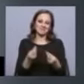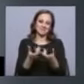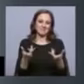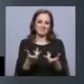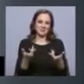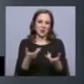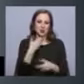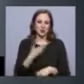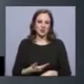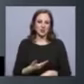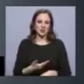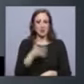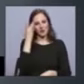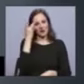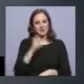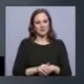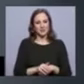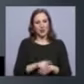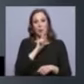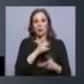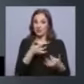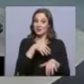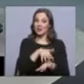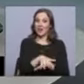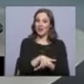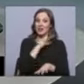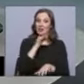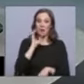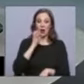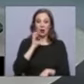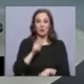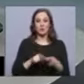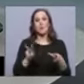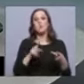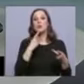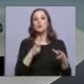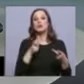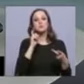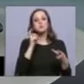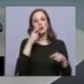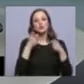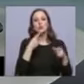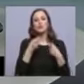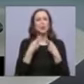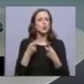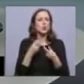mais mais fácil mas vou ter entrado na grande família angolana bunda questão segurança sempre